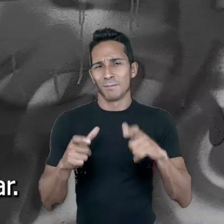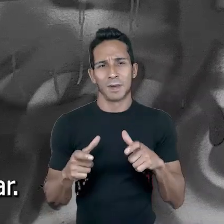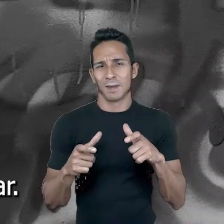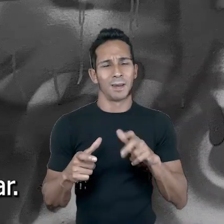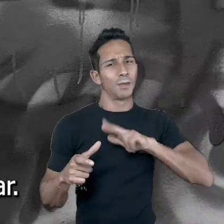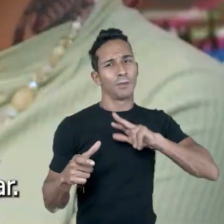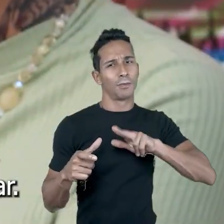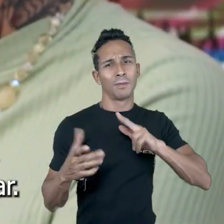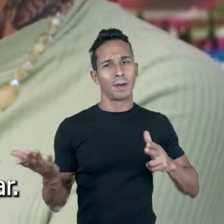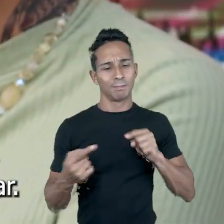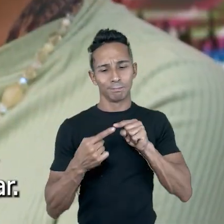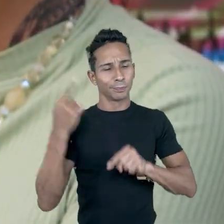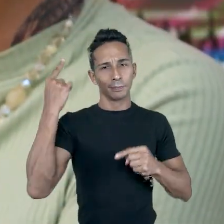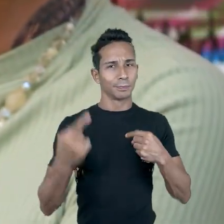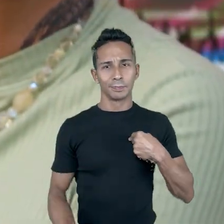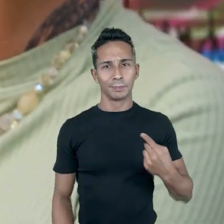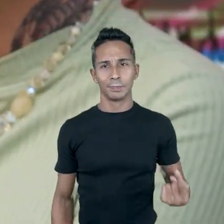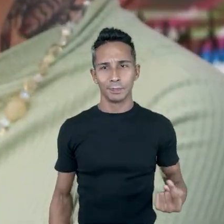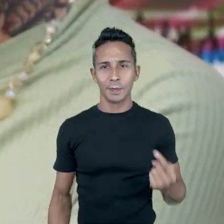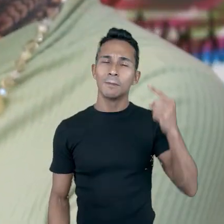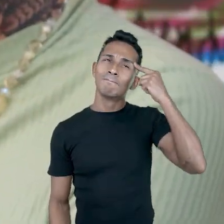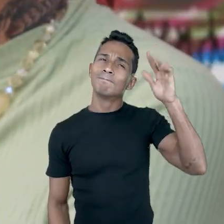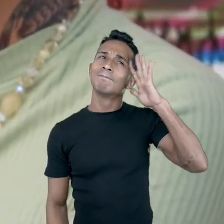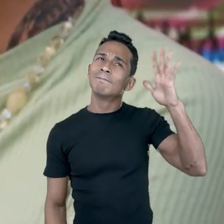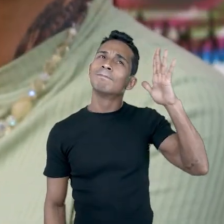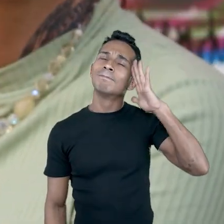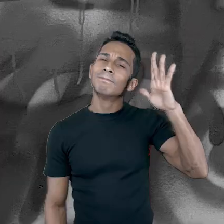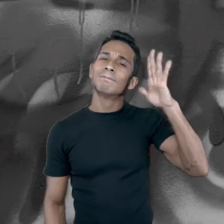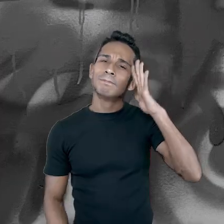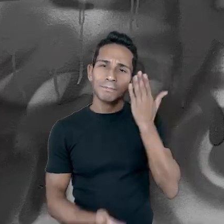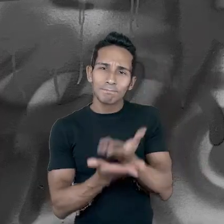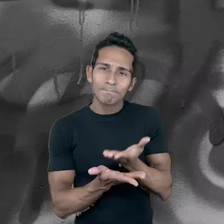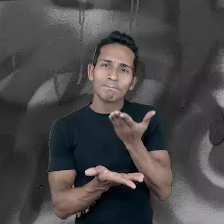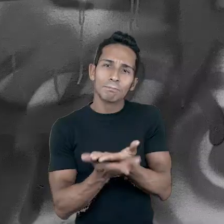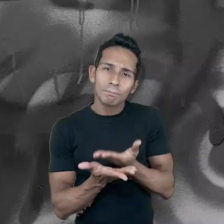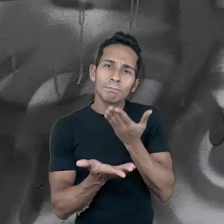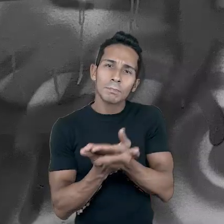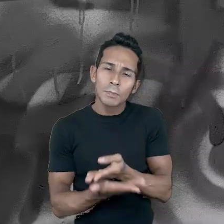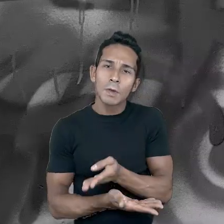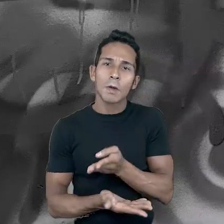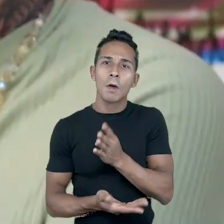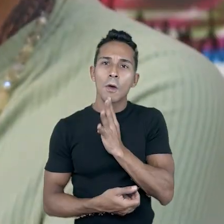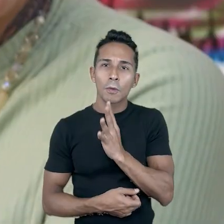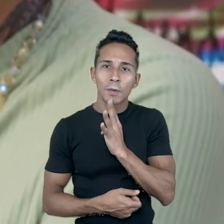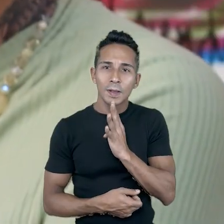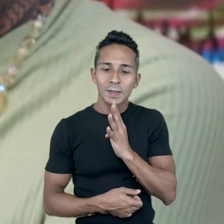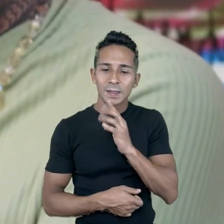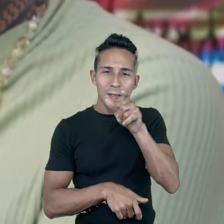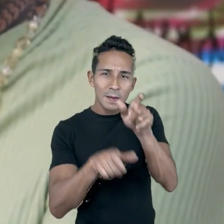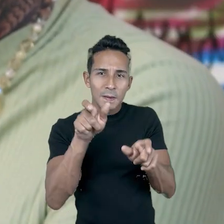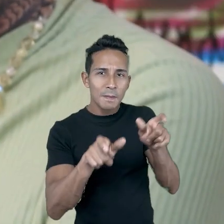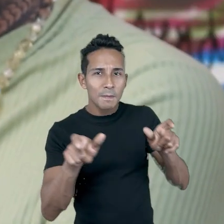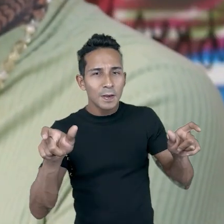tá entendendo? Que não era o meu lugar estar lá, não era para mim para fazer. Fui filosofando muito sobre isso, fui estudar quando